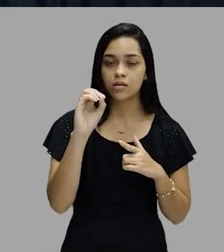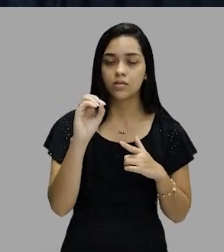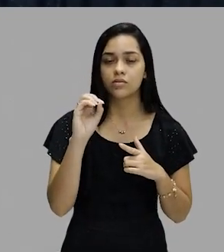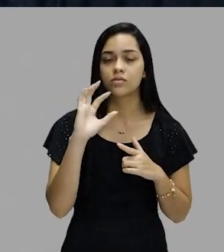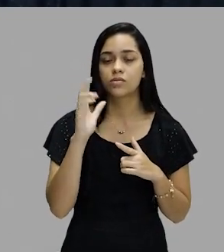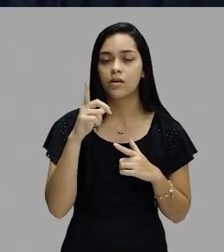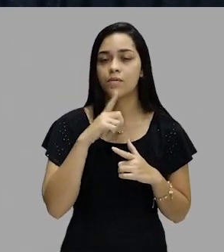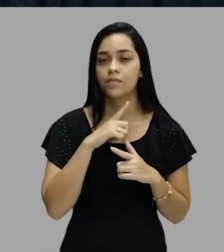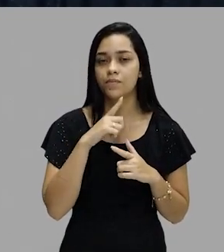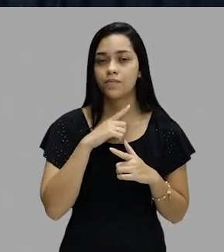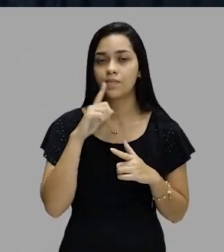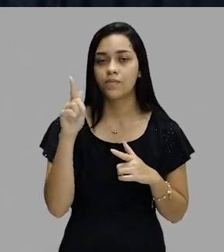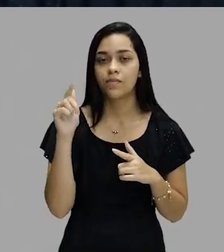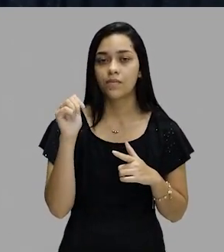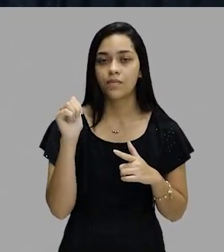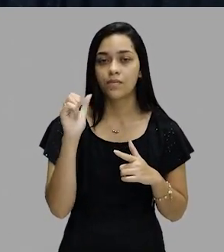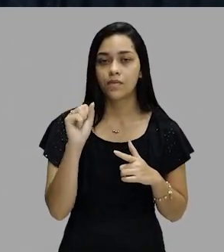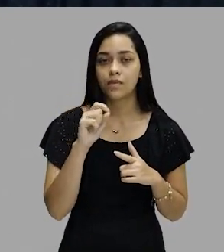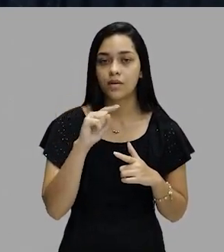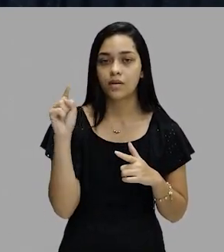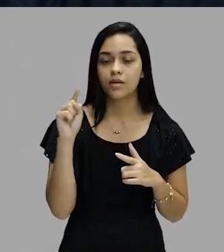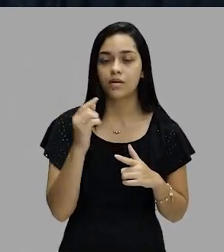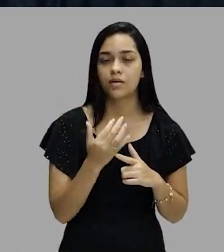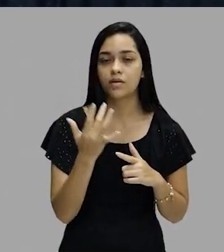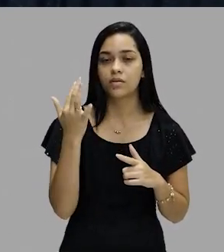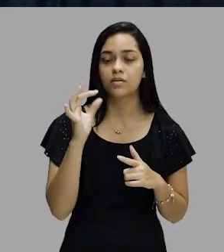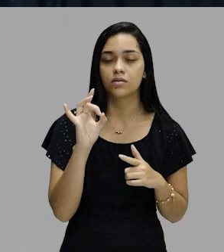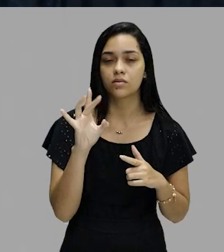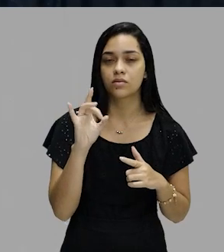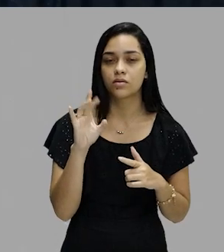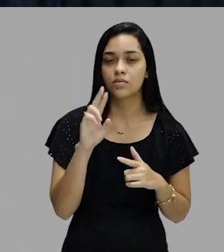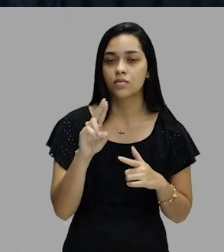já se tem um ponto de gás, né, mexendo apenas ali